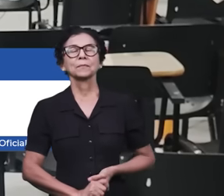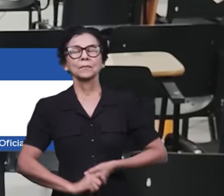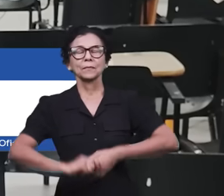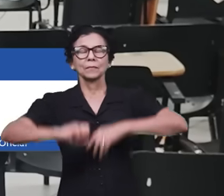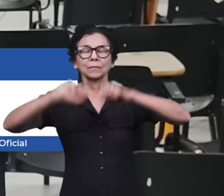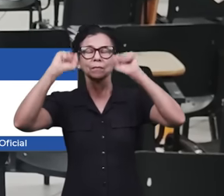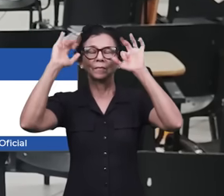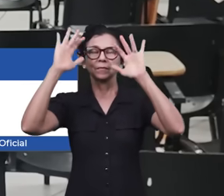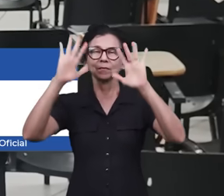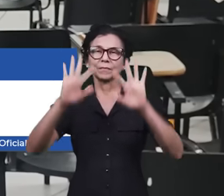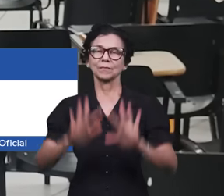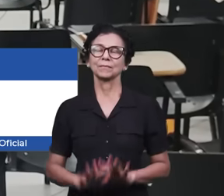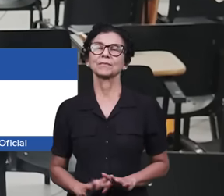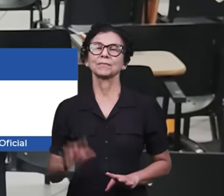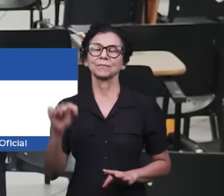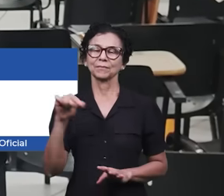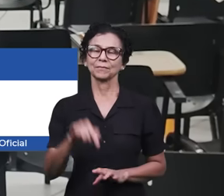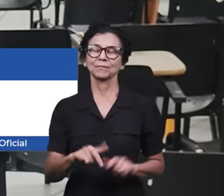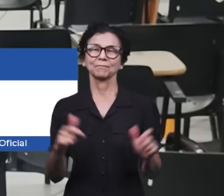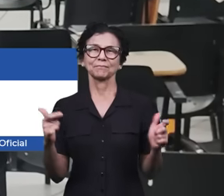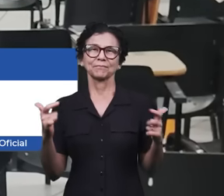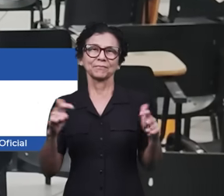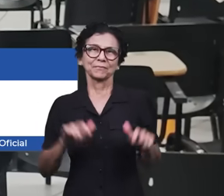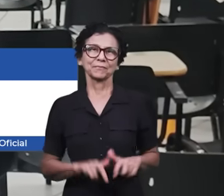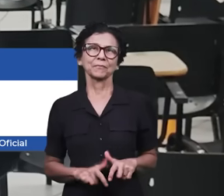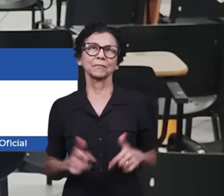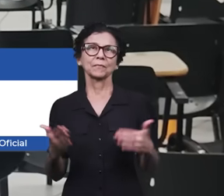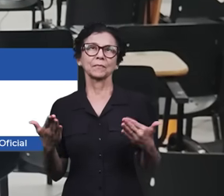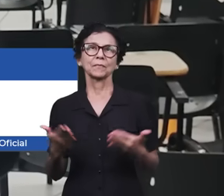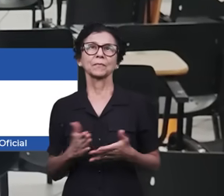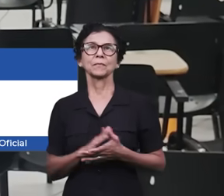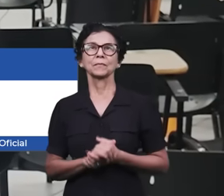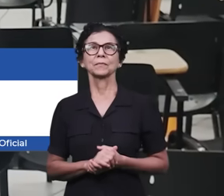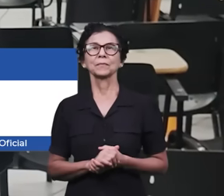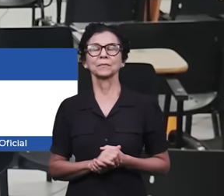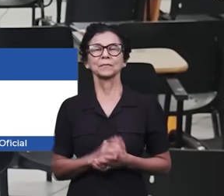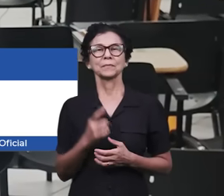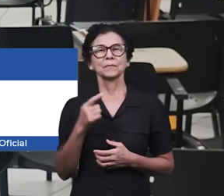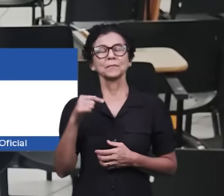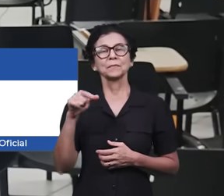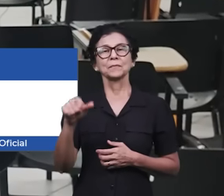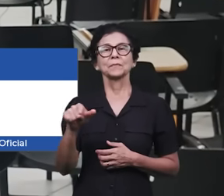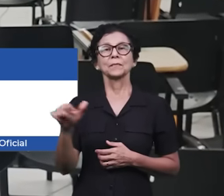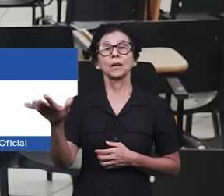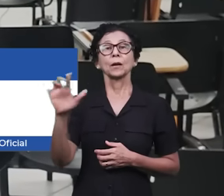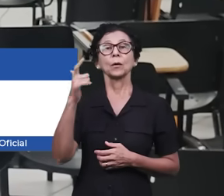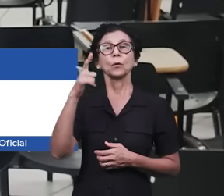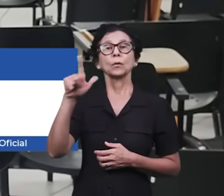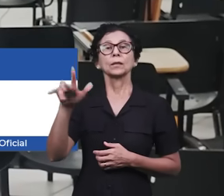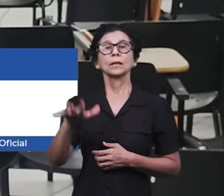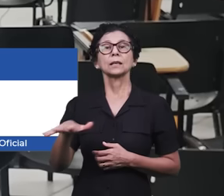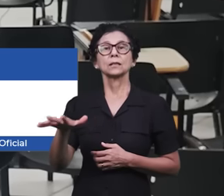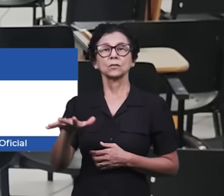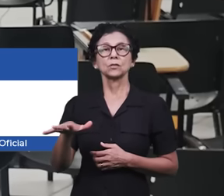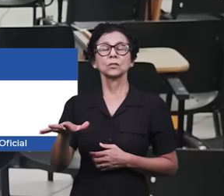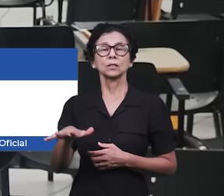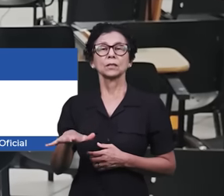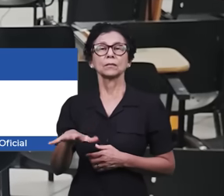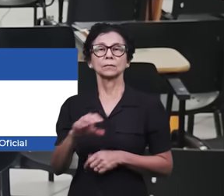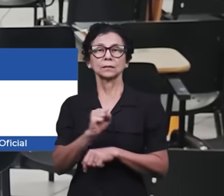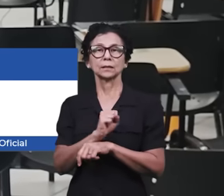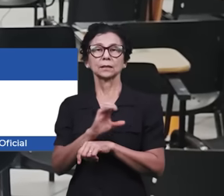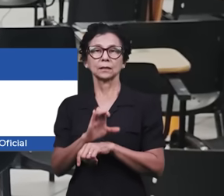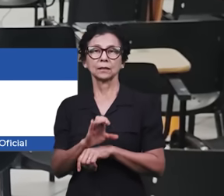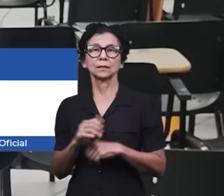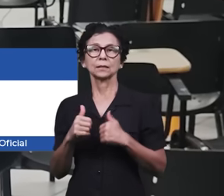derramadas sobre os seus servos na manhã deste dia. Agora iremos diretamente para o Oeste Catarinense, onde também está sendo realizado o Seminário